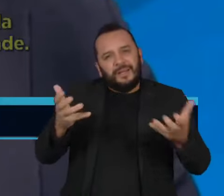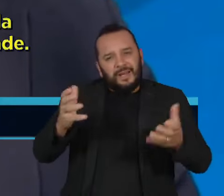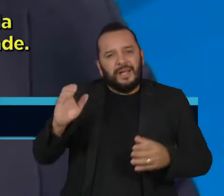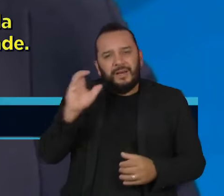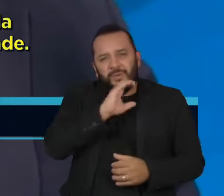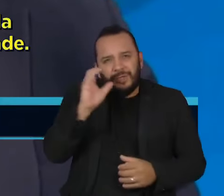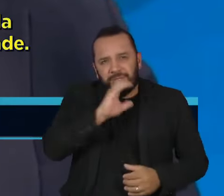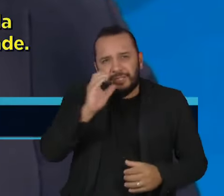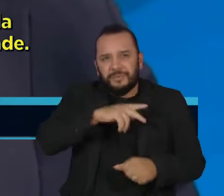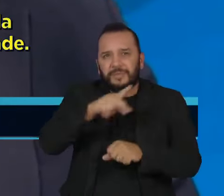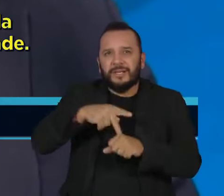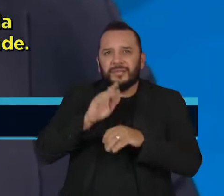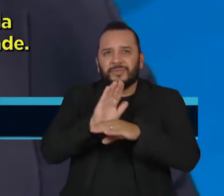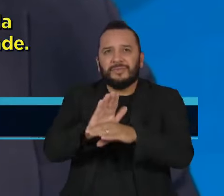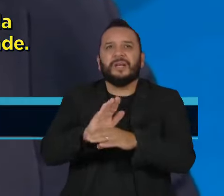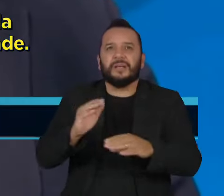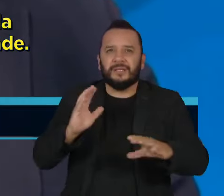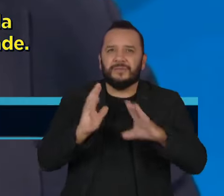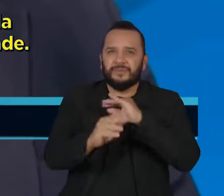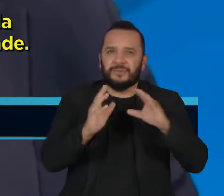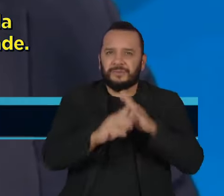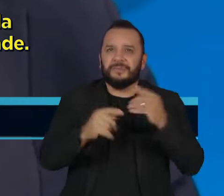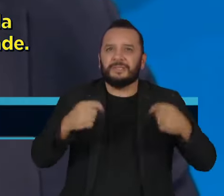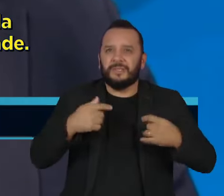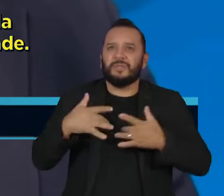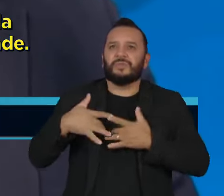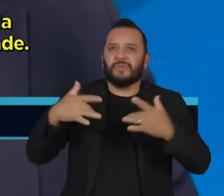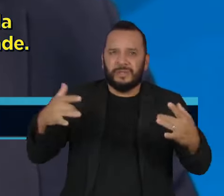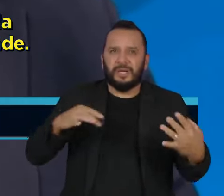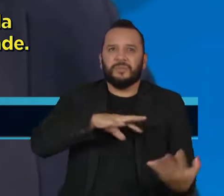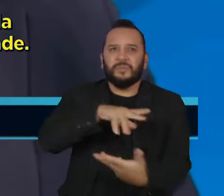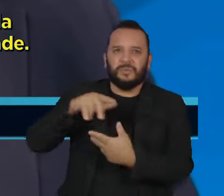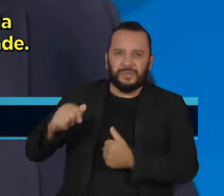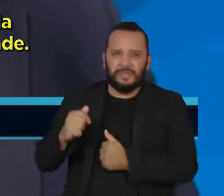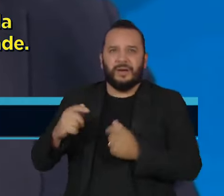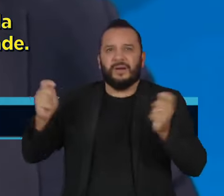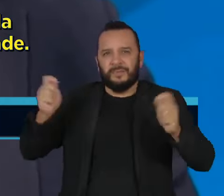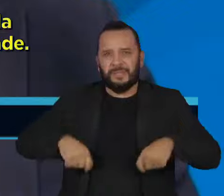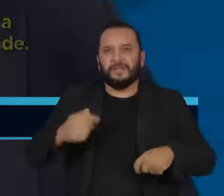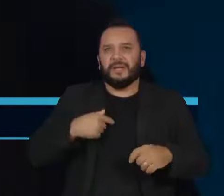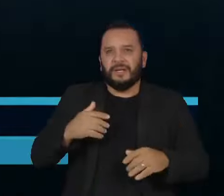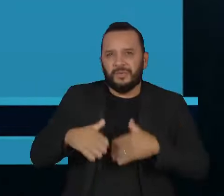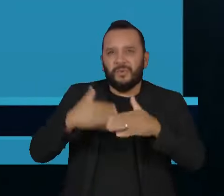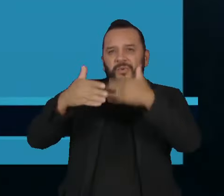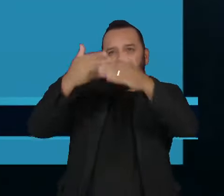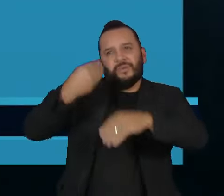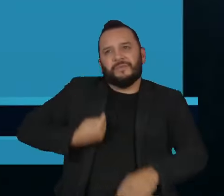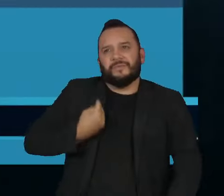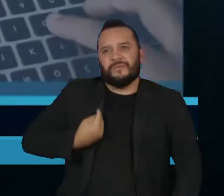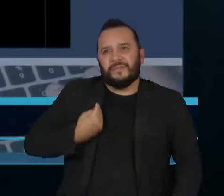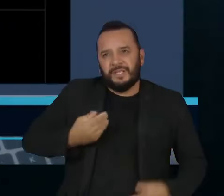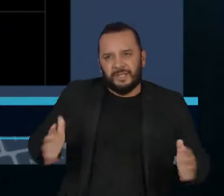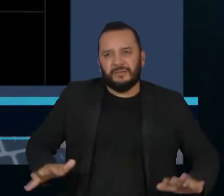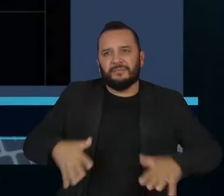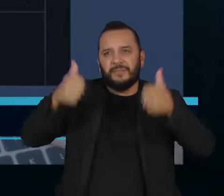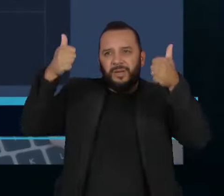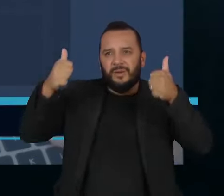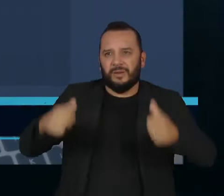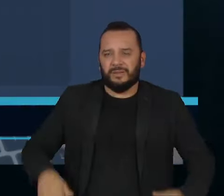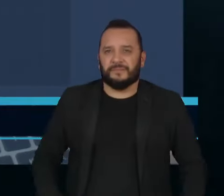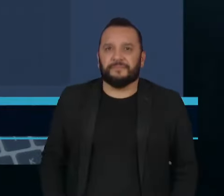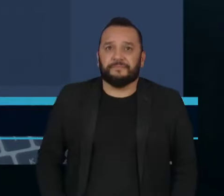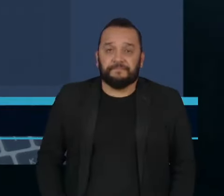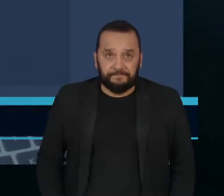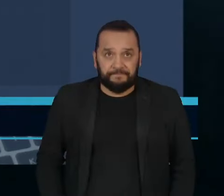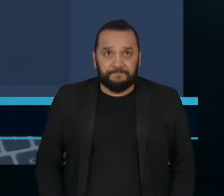global. Refugees need global solidarity and the ability to rebuild their lives in dignity. Em uma rede social, o Papa